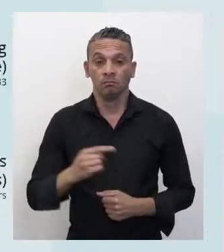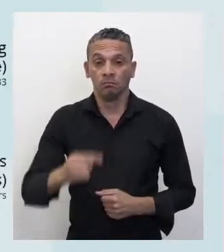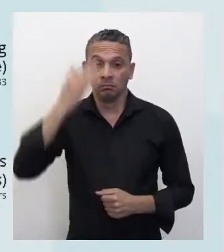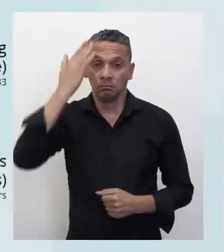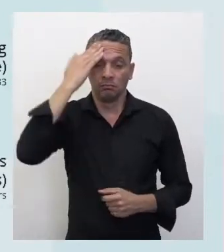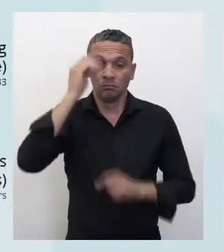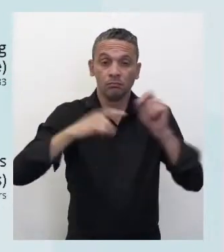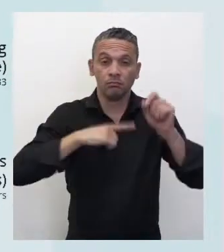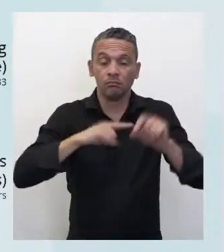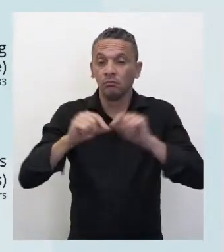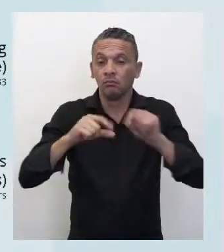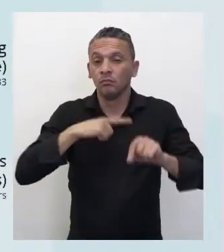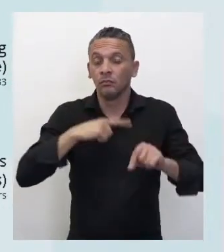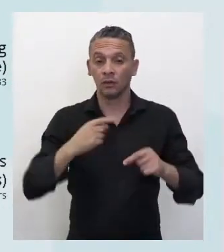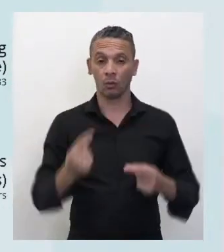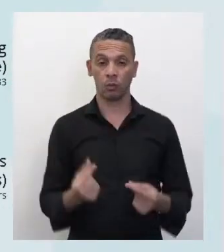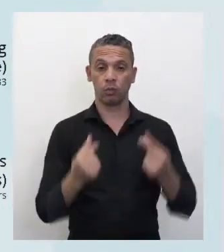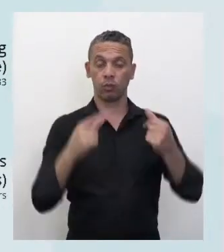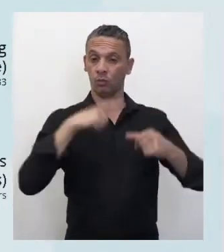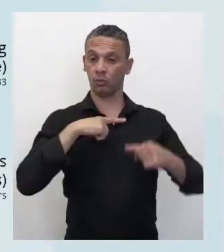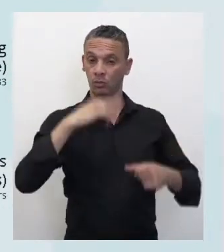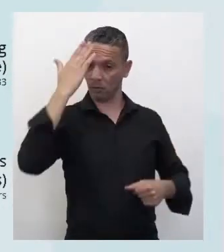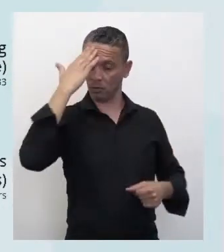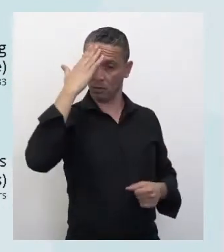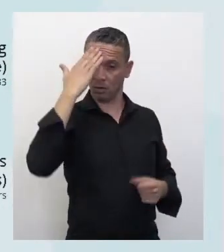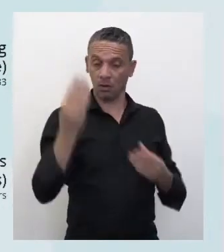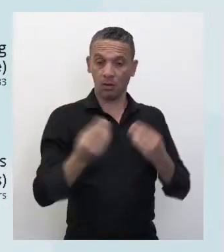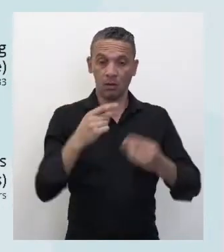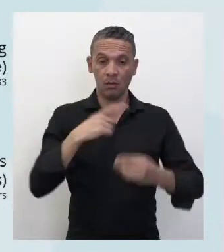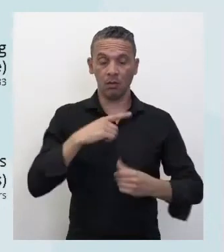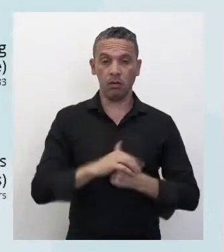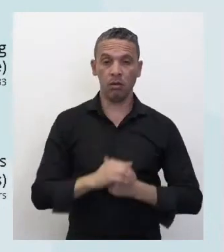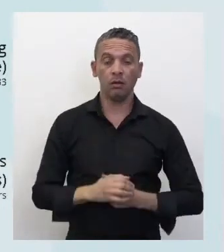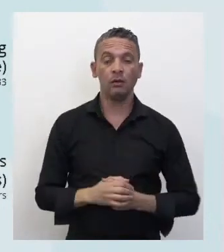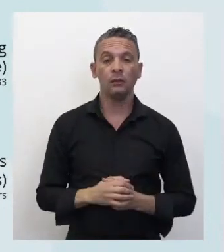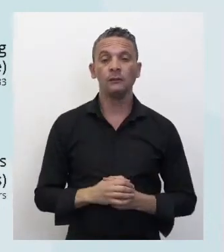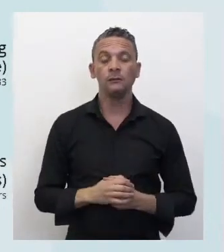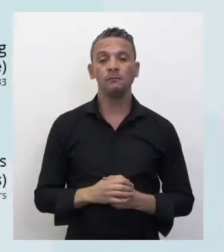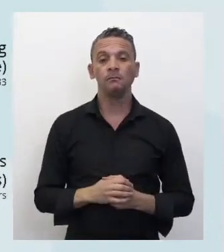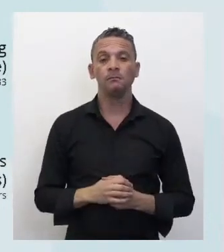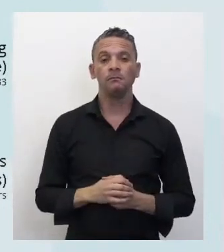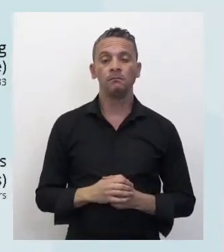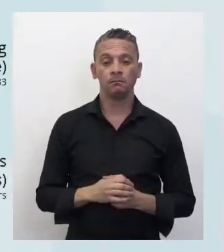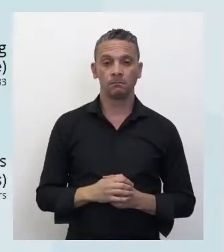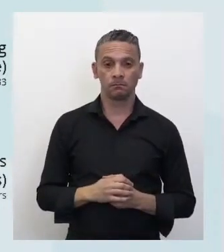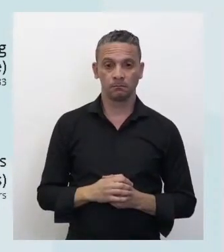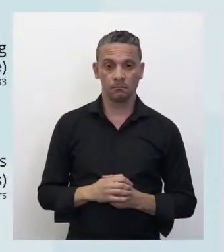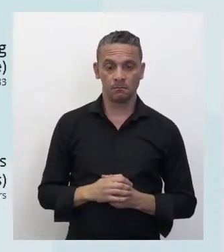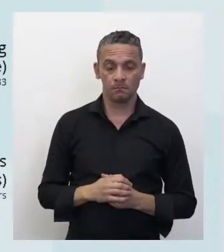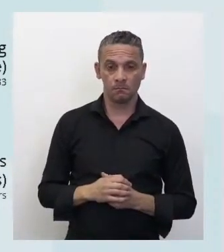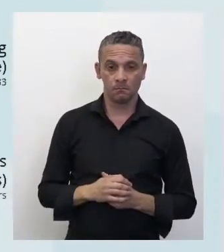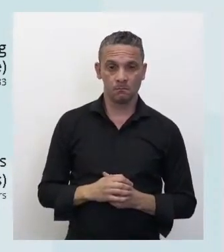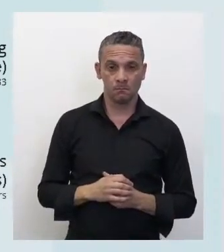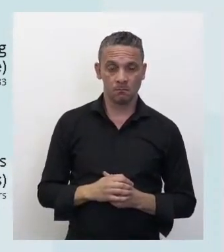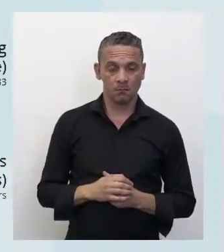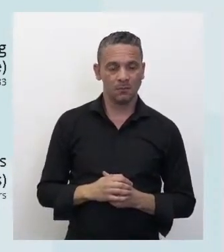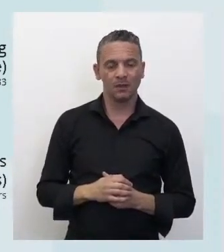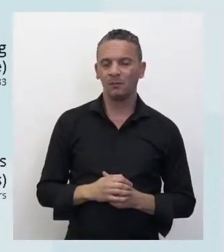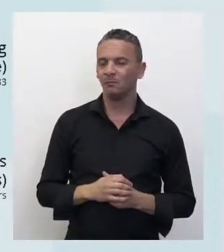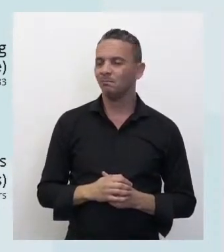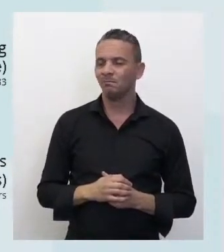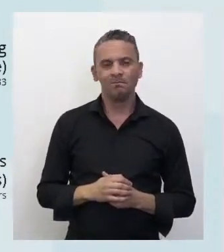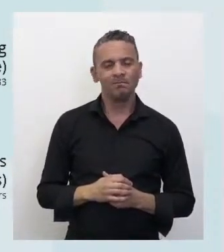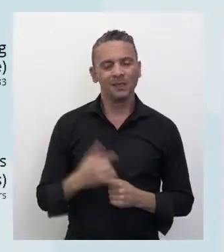o suficiente é rico. All right. And the last one. How many things I can do without? Quantas coisas